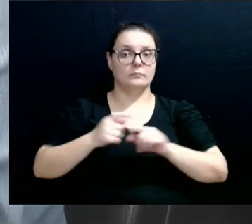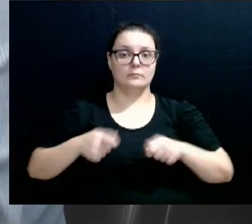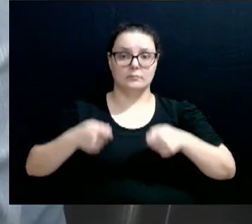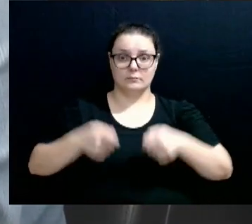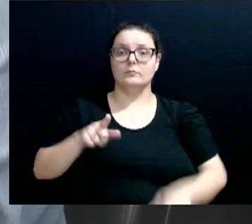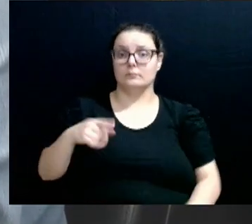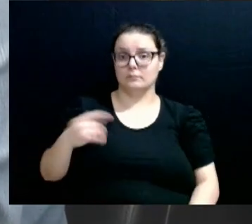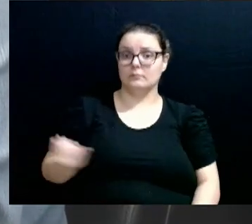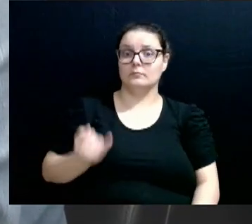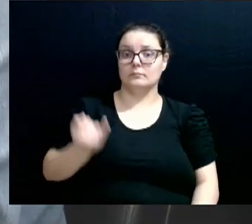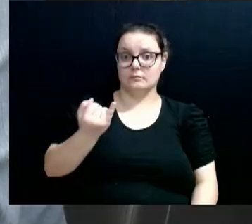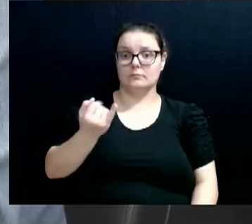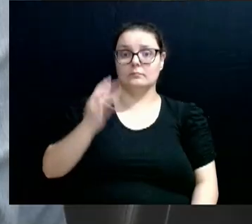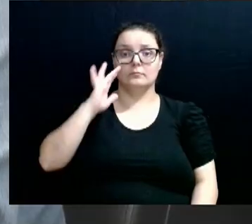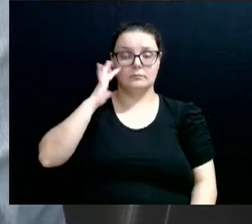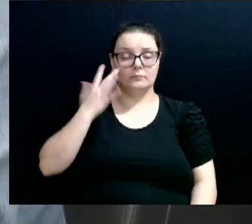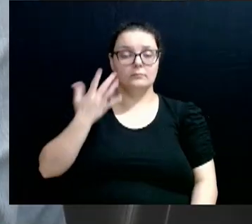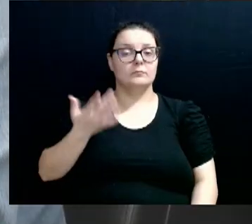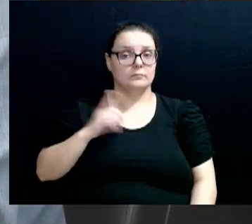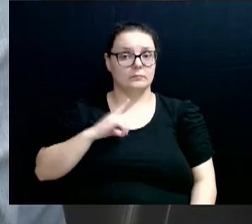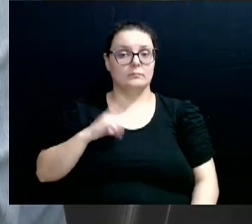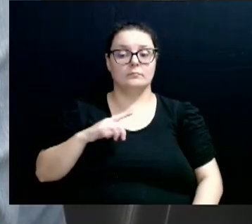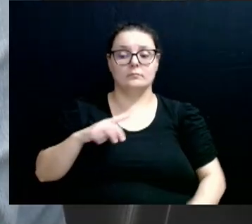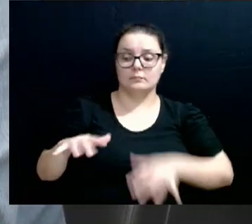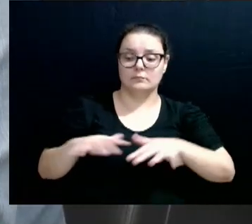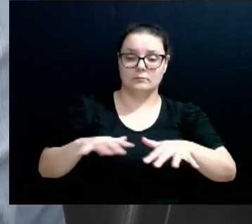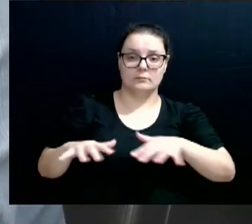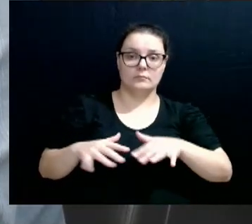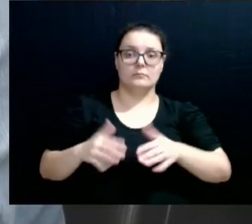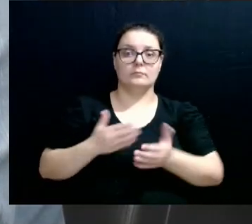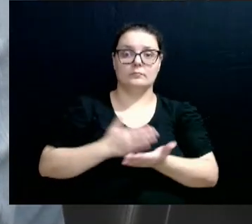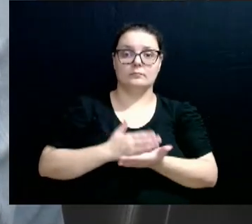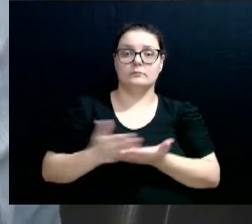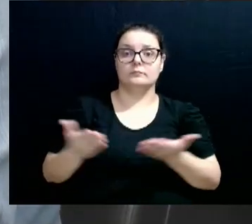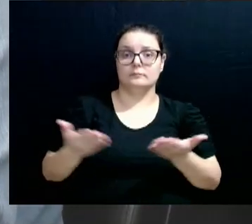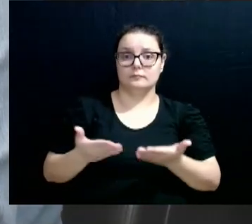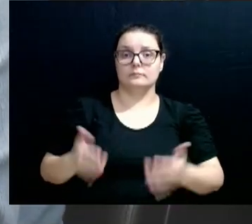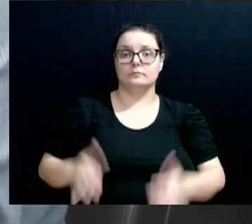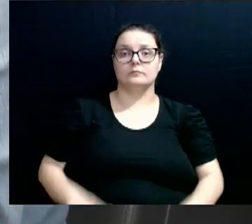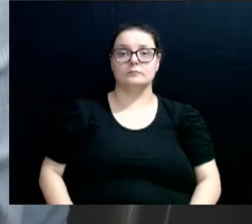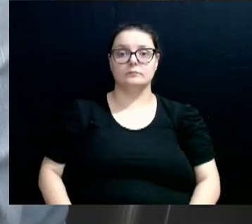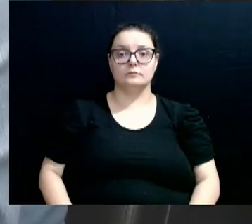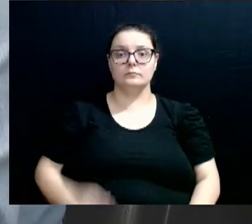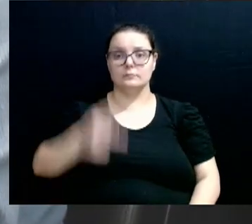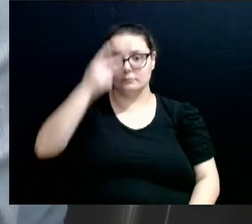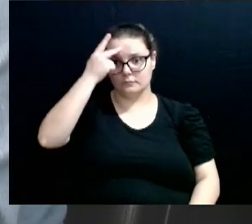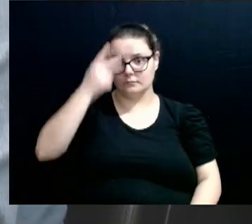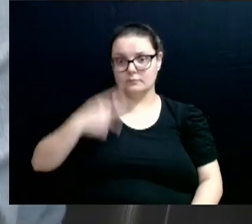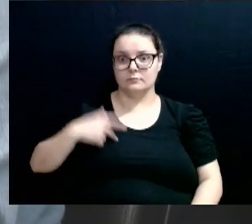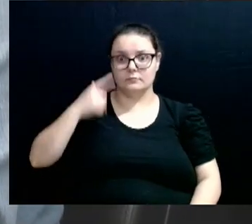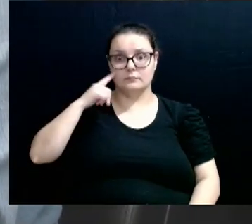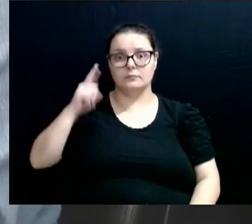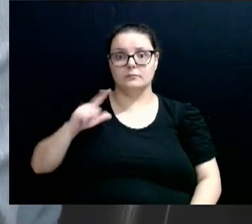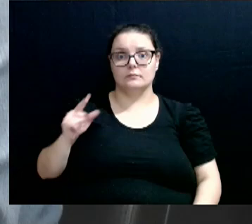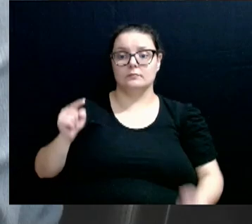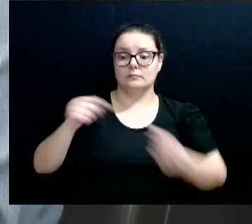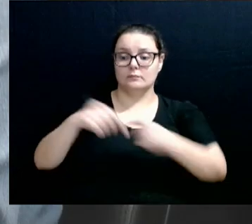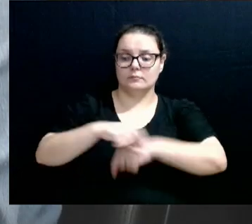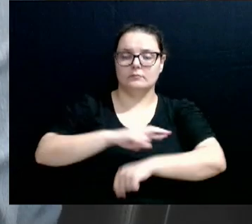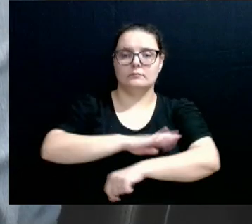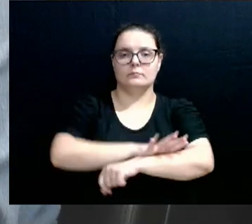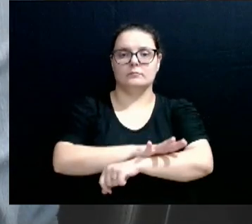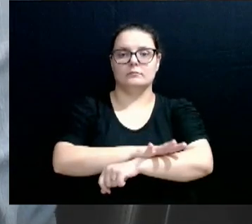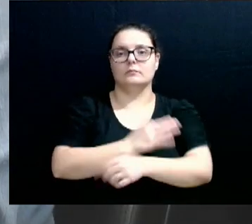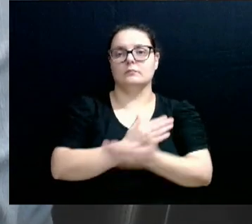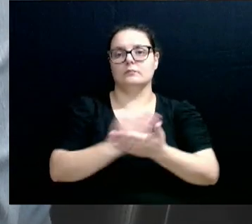E eu acho que tem um movimento que a gente está iniciando agora, que é a própria lógica da educação antirracista, que também começa a construir